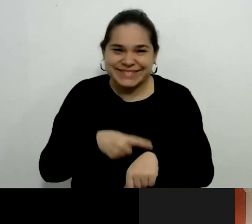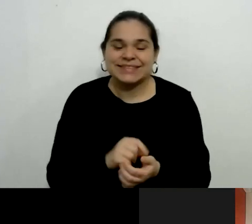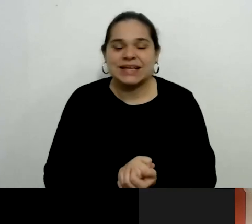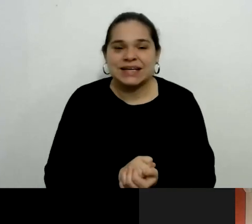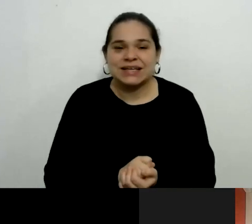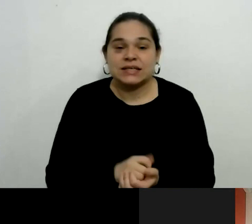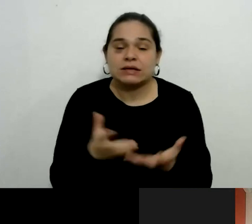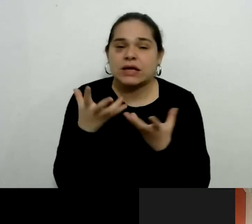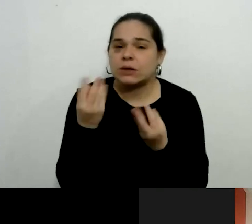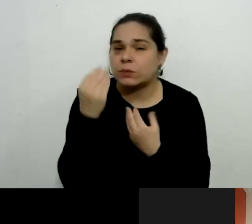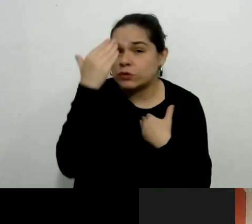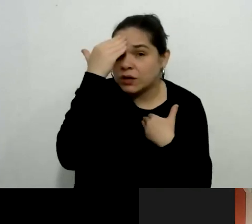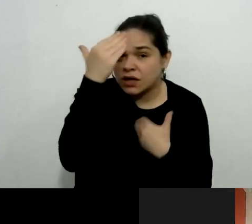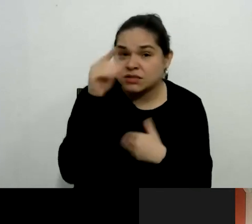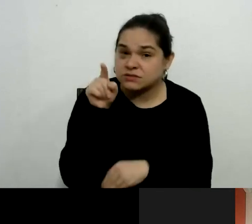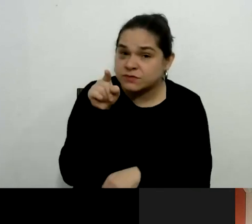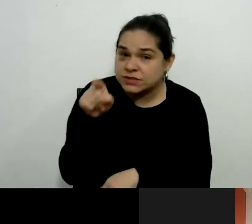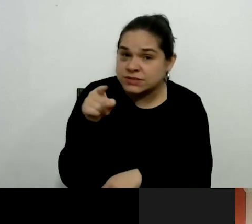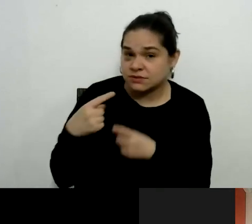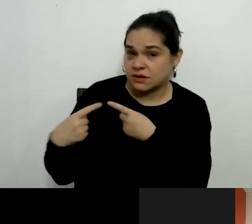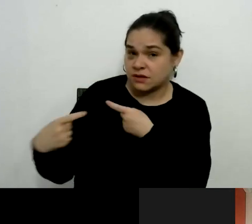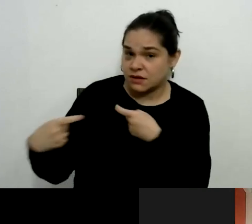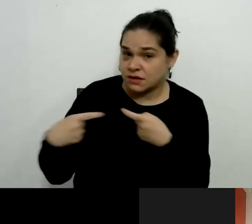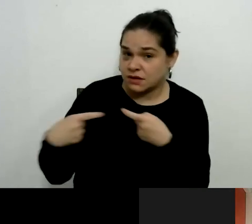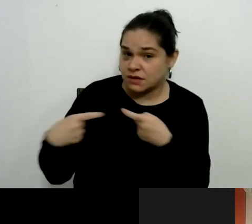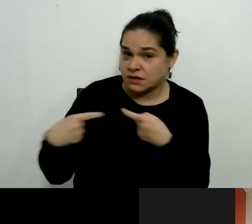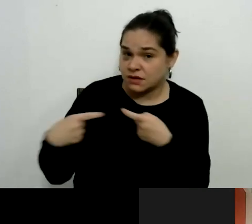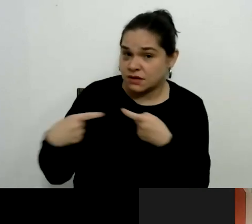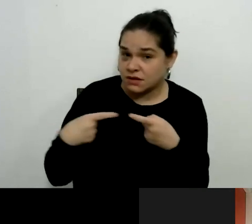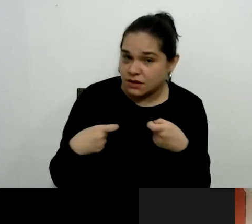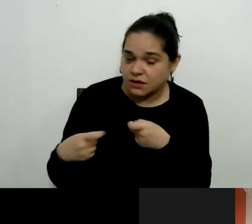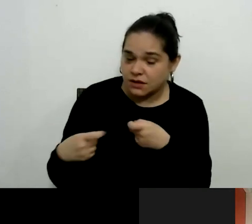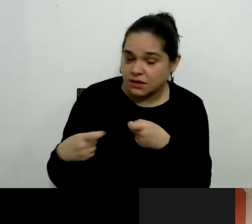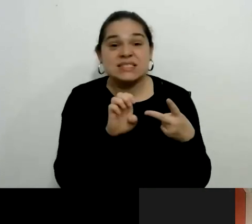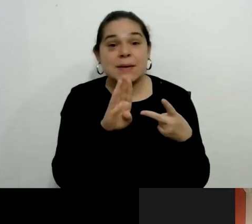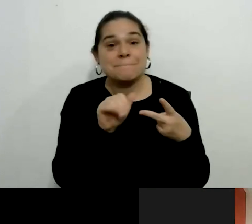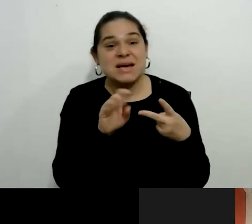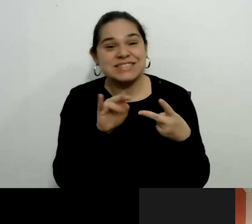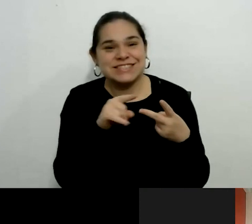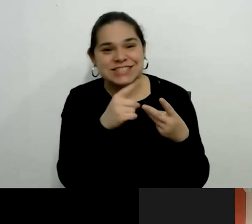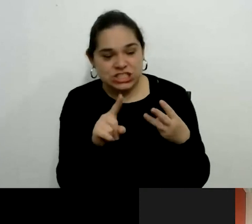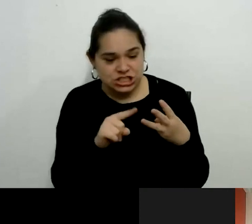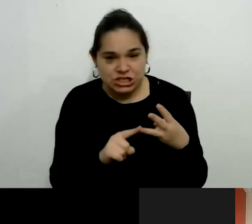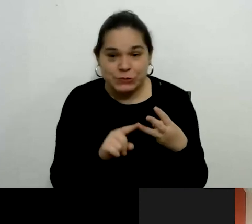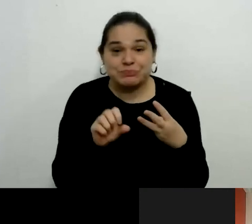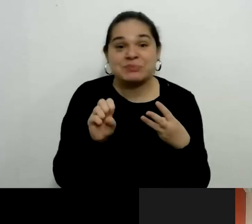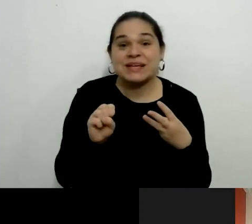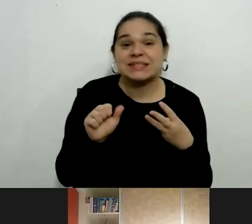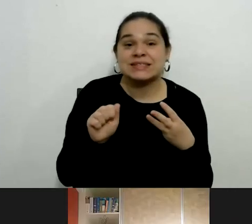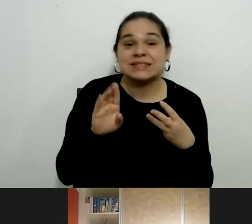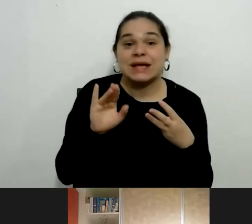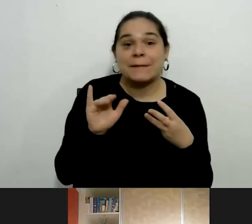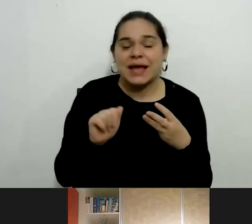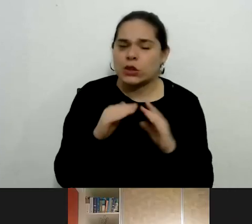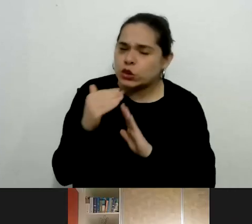quero muito agradecer a você também, Guerra, tá? Sebastião, o Sabiá, todos os dirigentes da Vô,